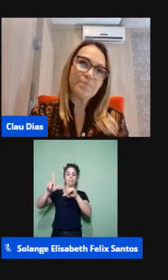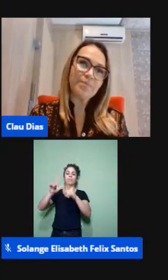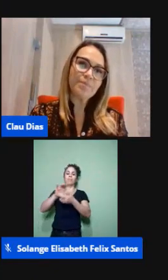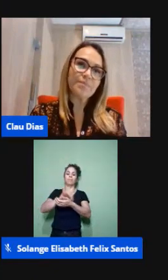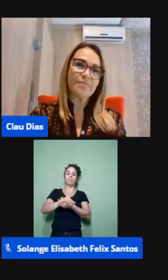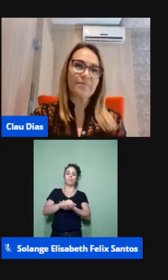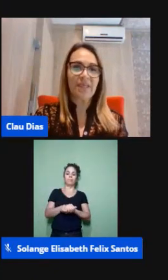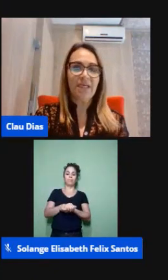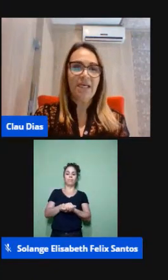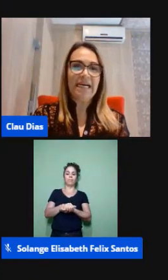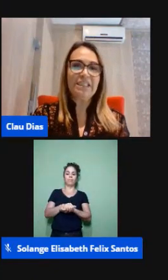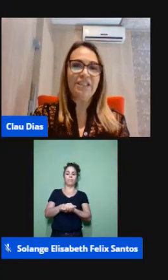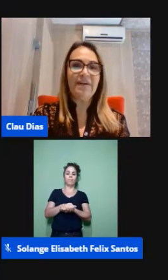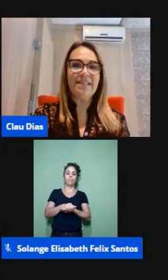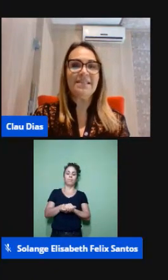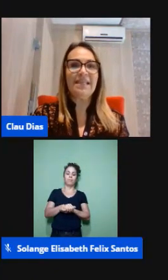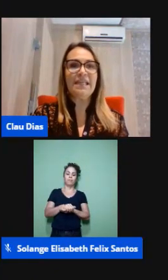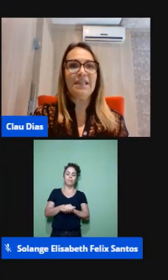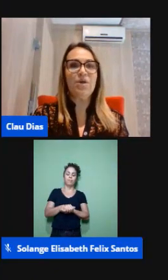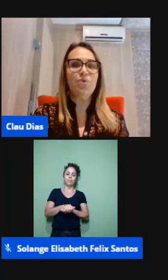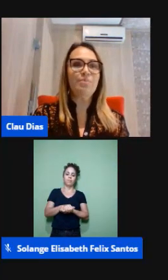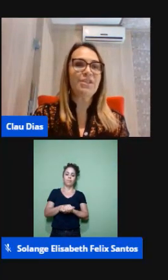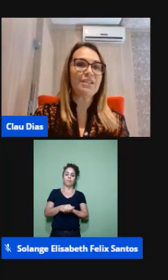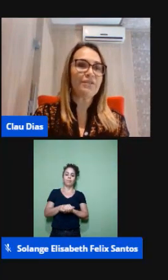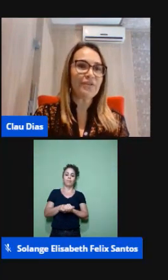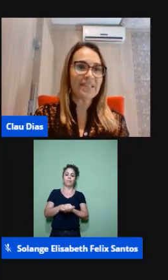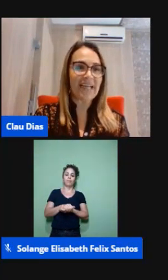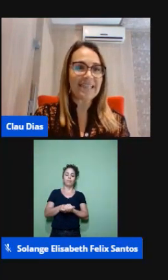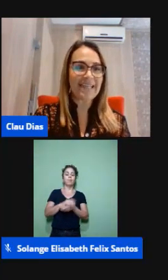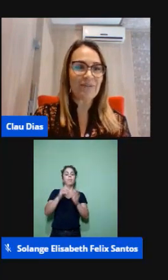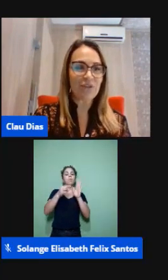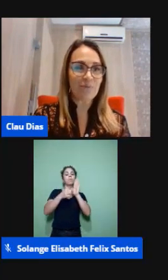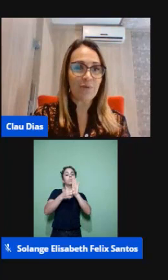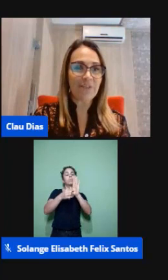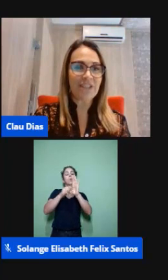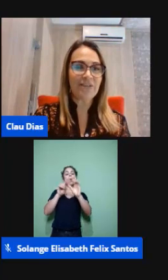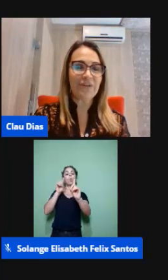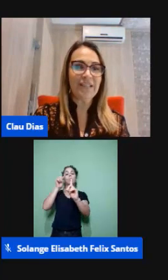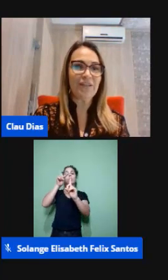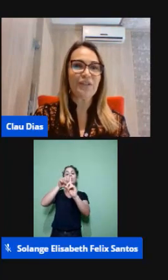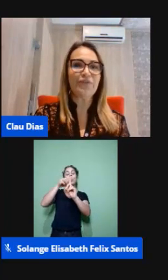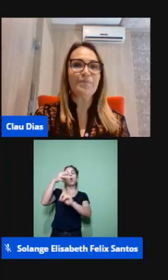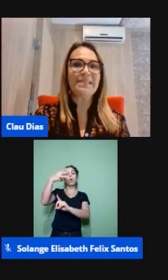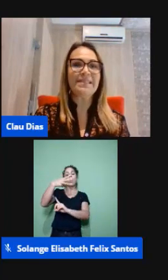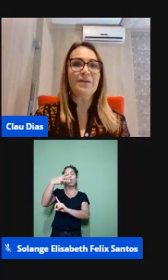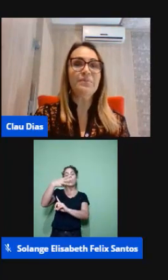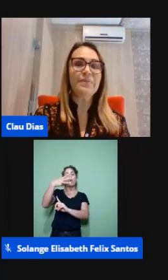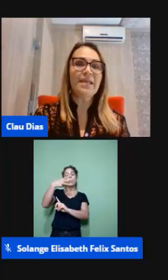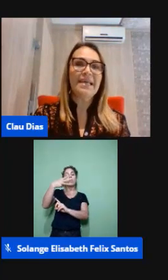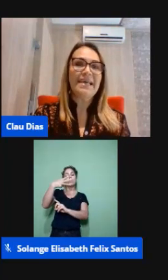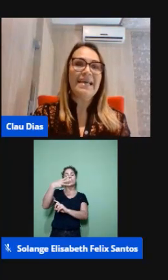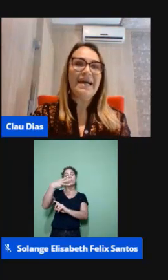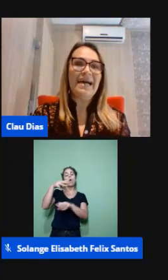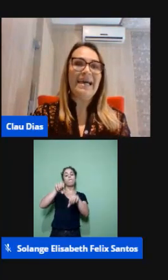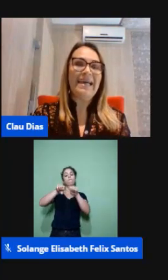gentileza. A gente vai trazer, então, o objetivo 3, né, o último objetivo aí da nossa